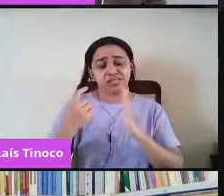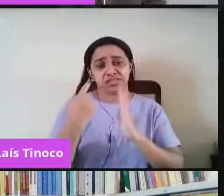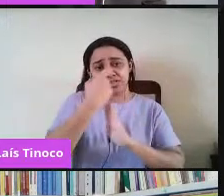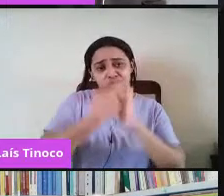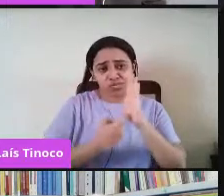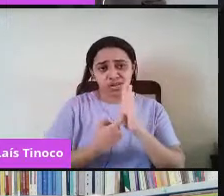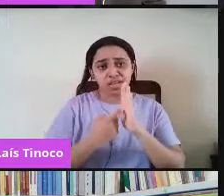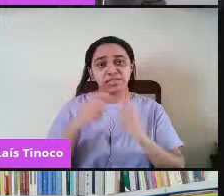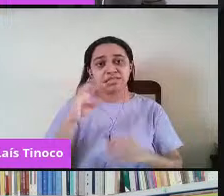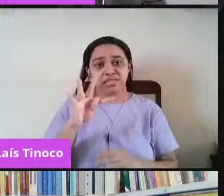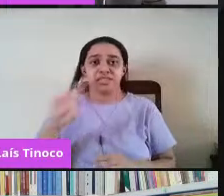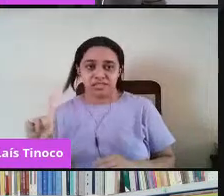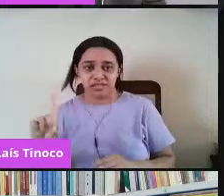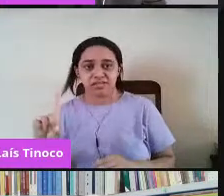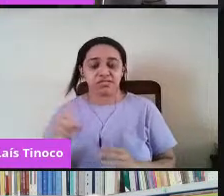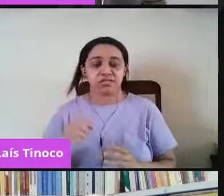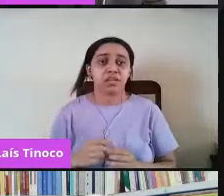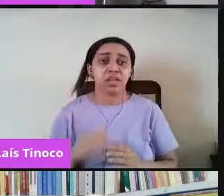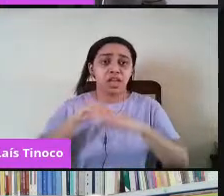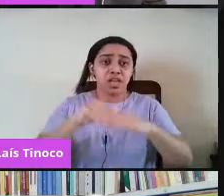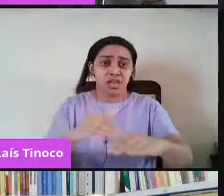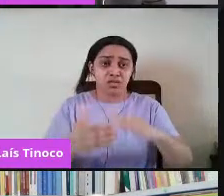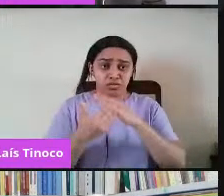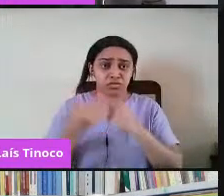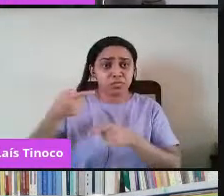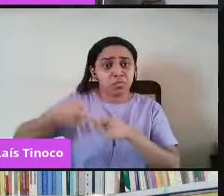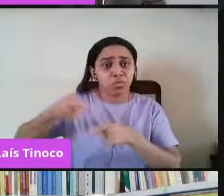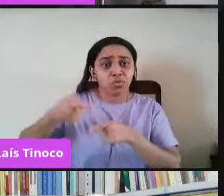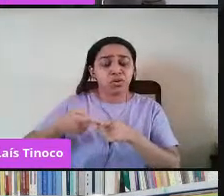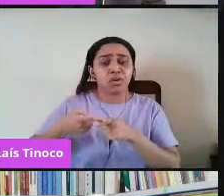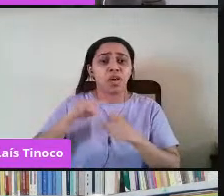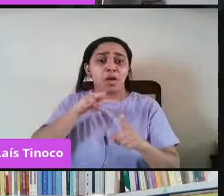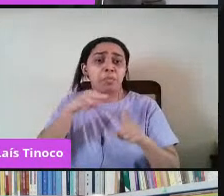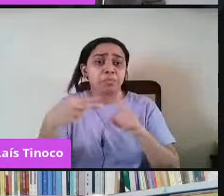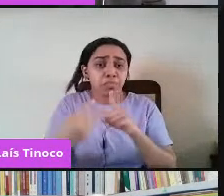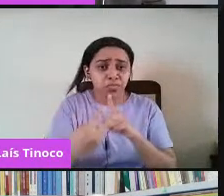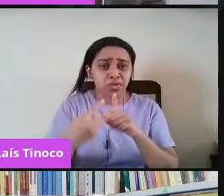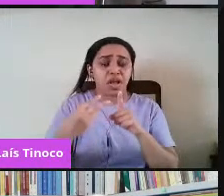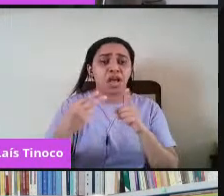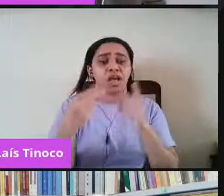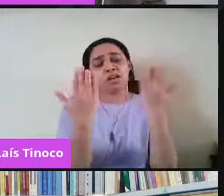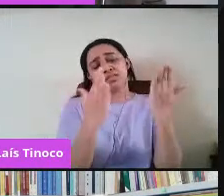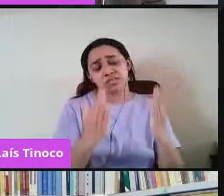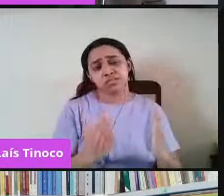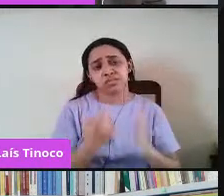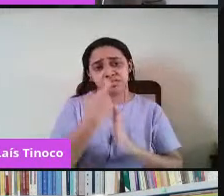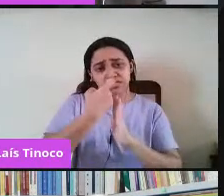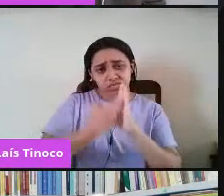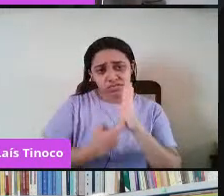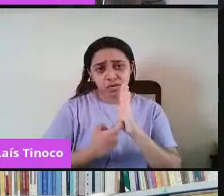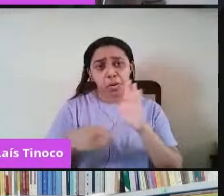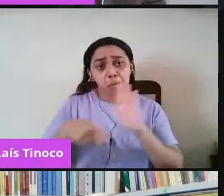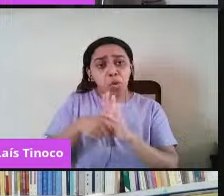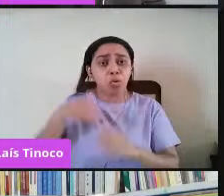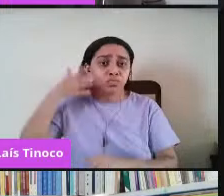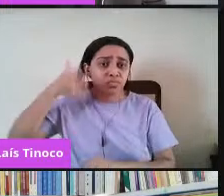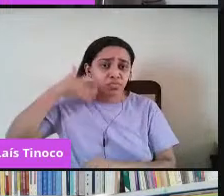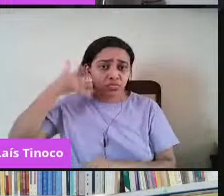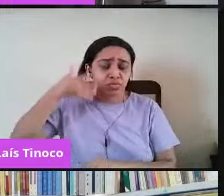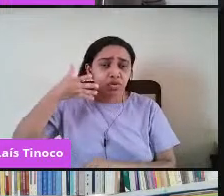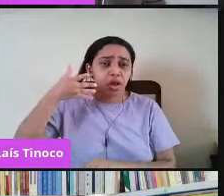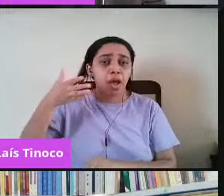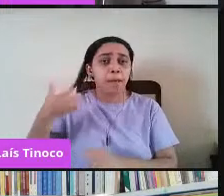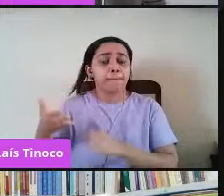ATD. E é enunciativa porque essa perspectiva da análise textual dos discursos, ela se